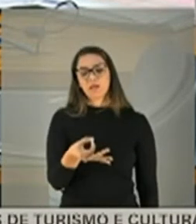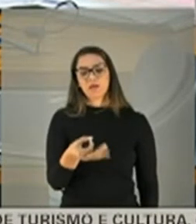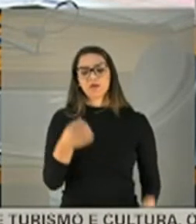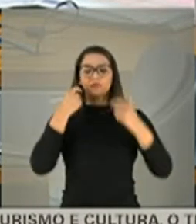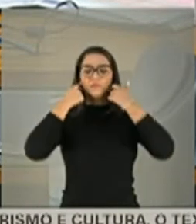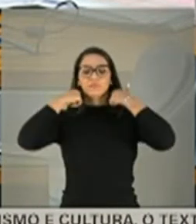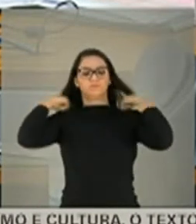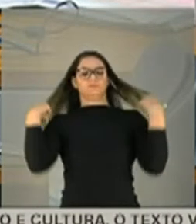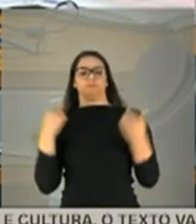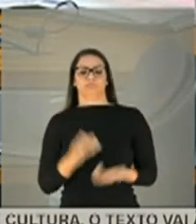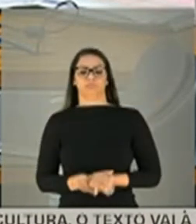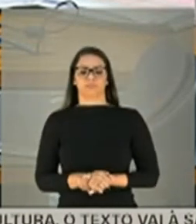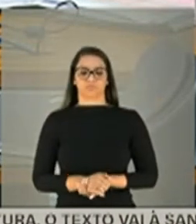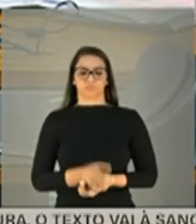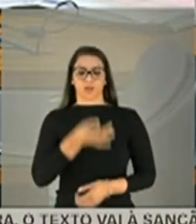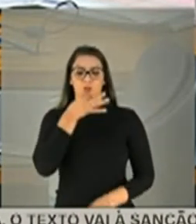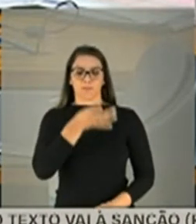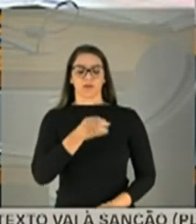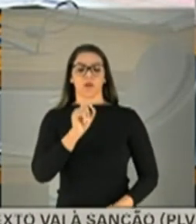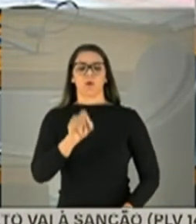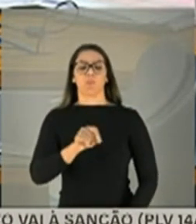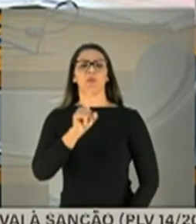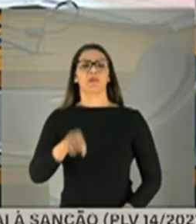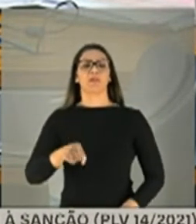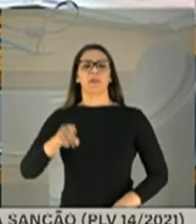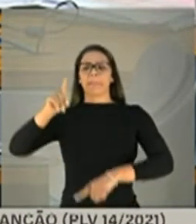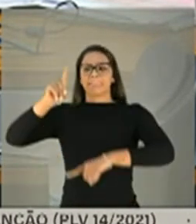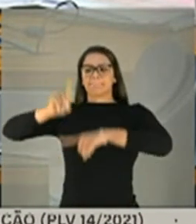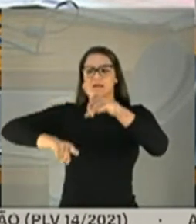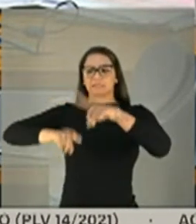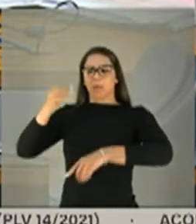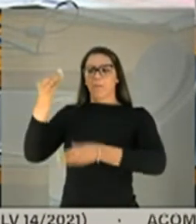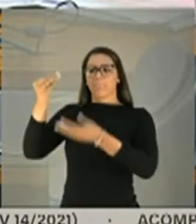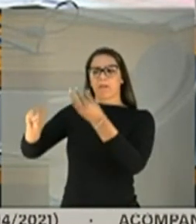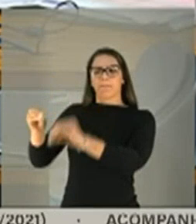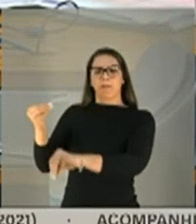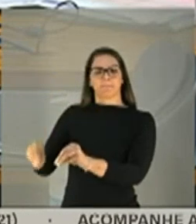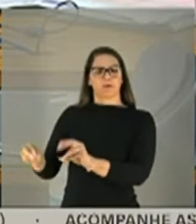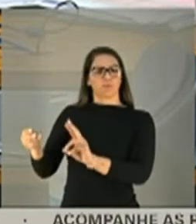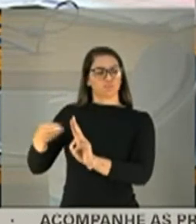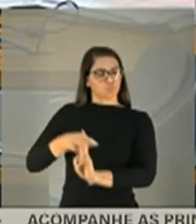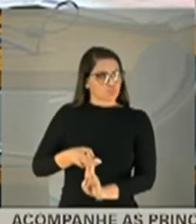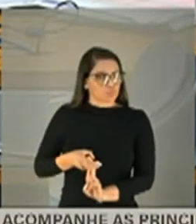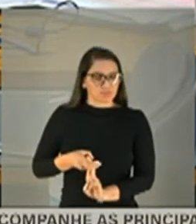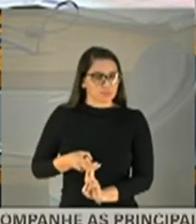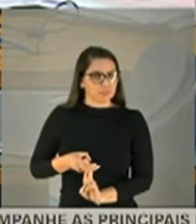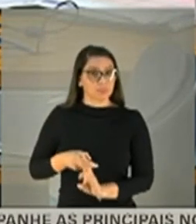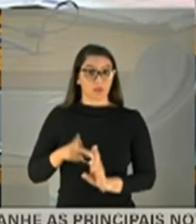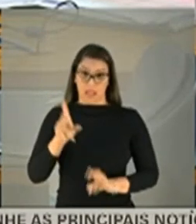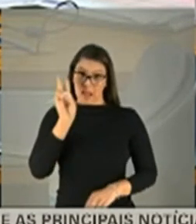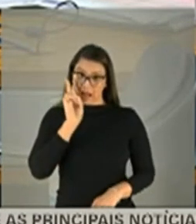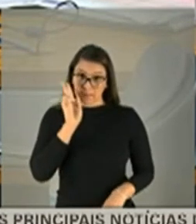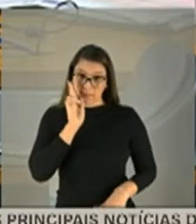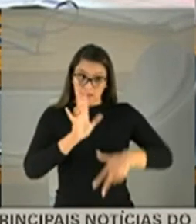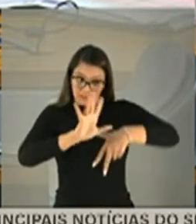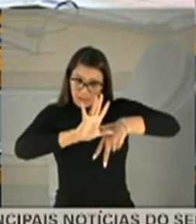O que a senhora entende por aparelhar melhor o SUS? Lembrando, mais uma vez, que a